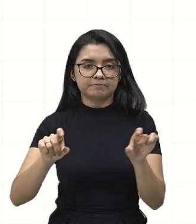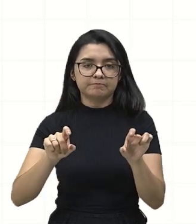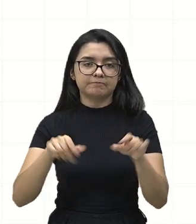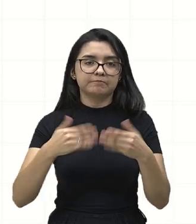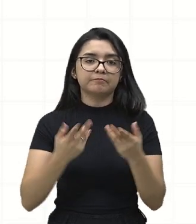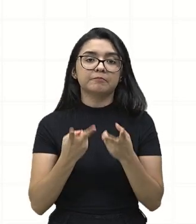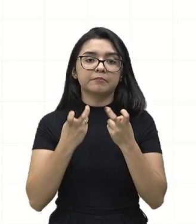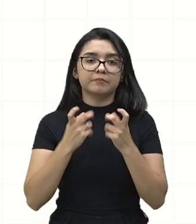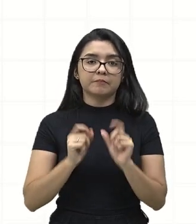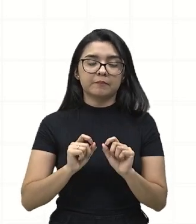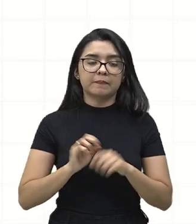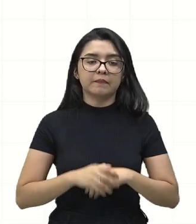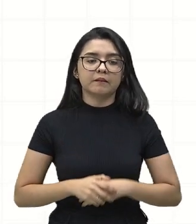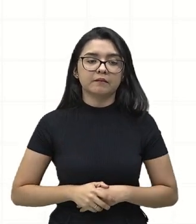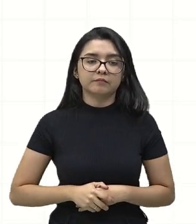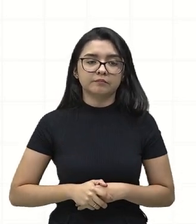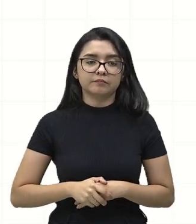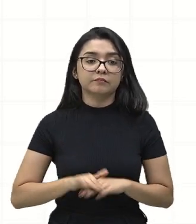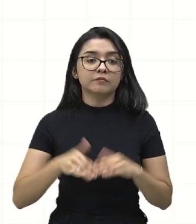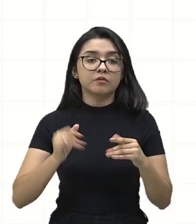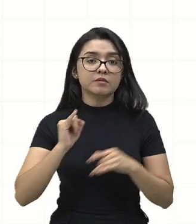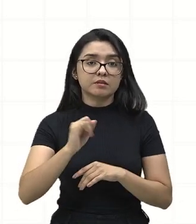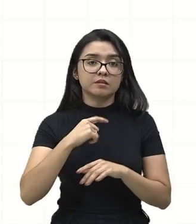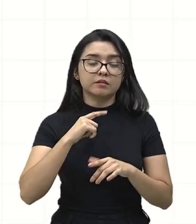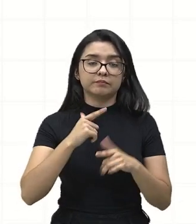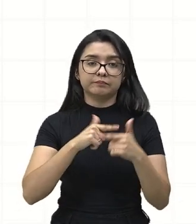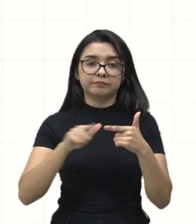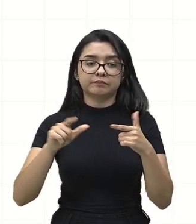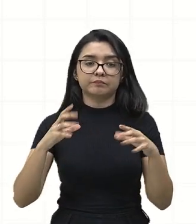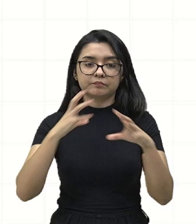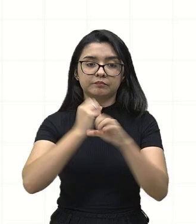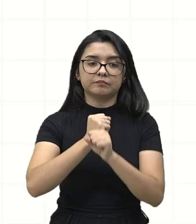Então, vejam só. Se a gente for dividir aqui, ó,